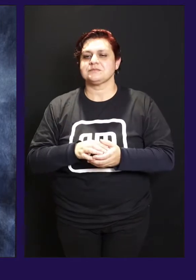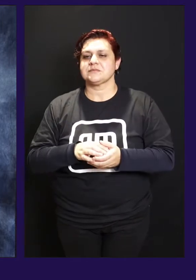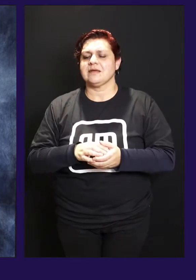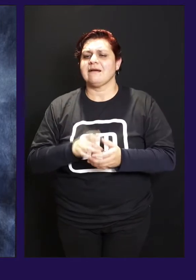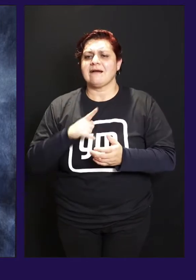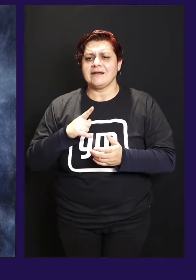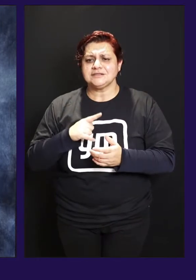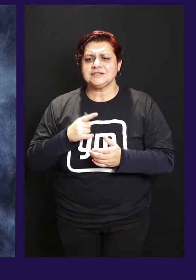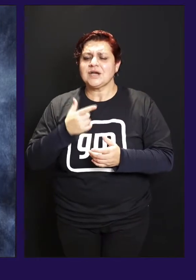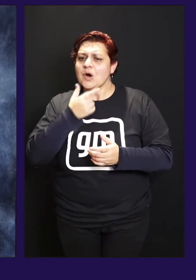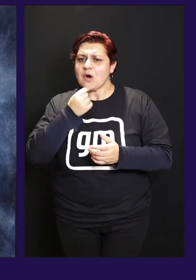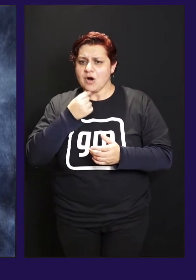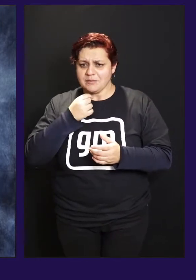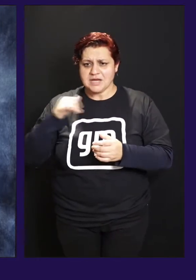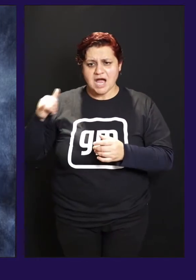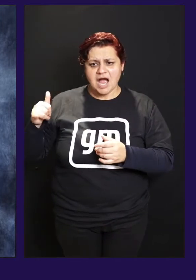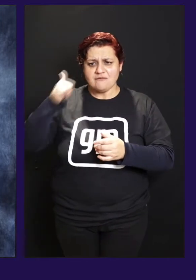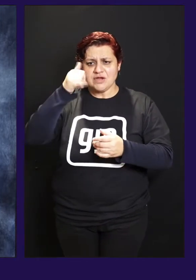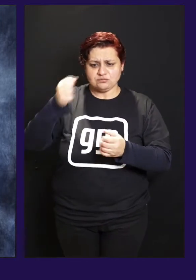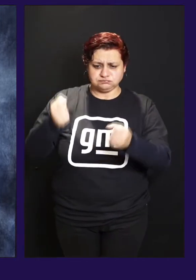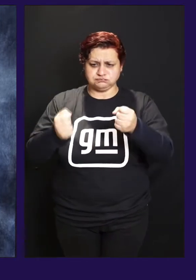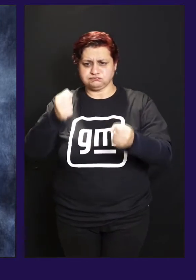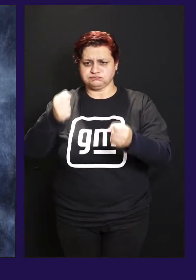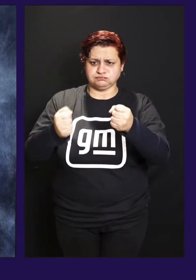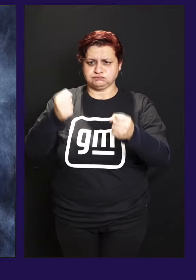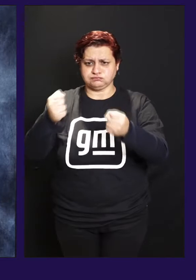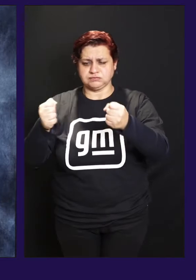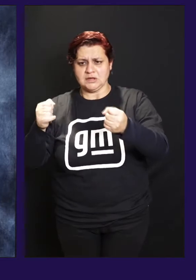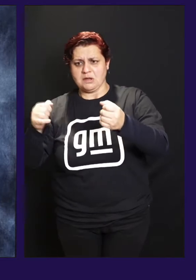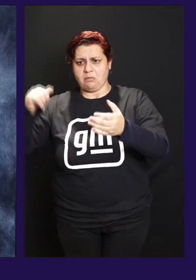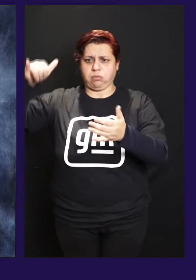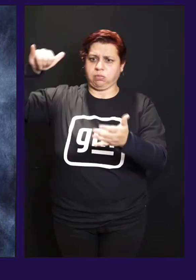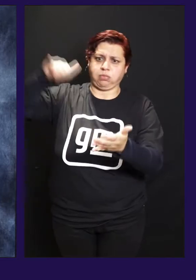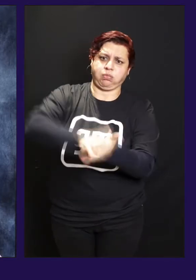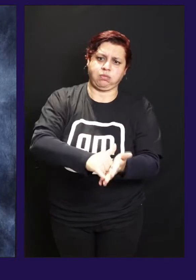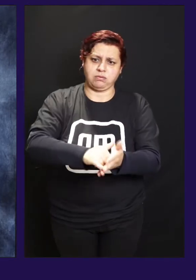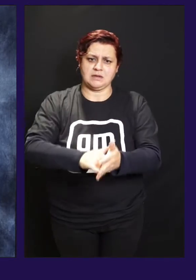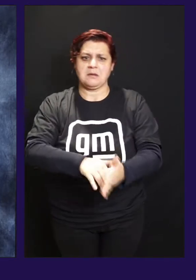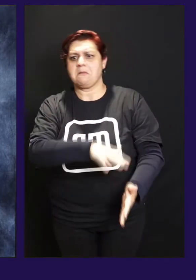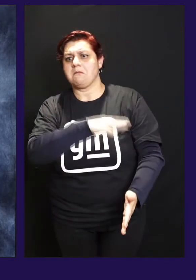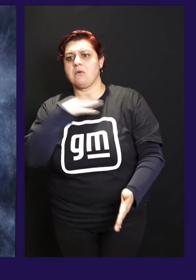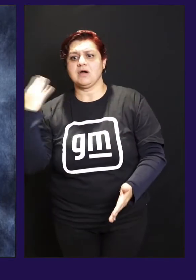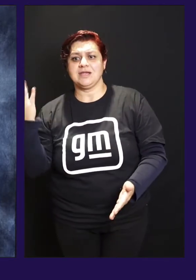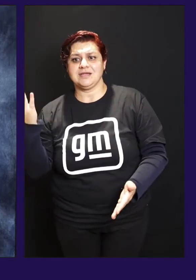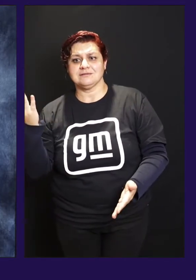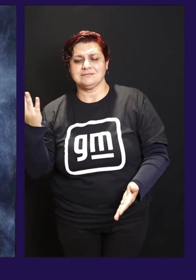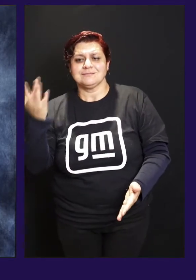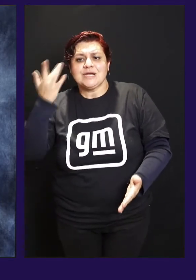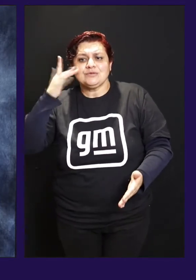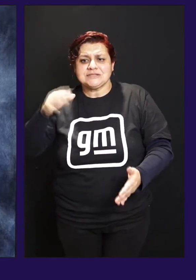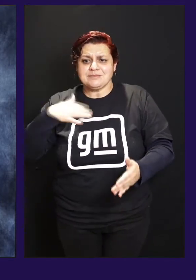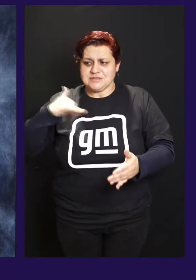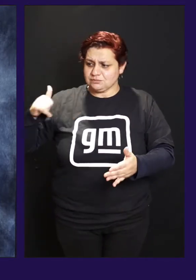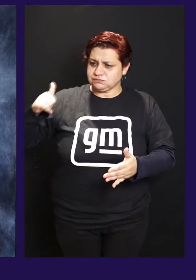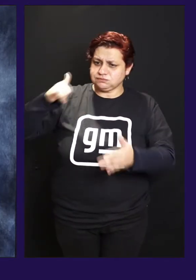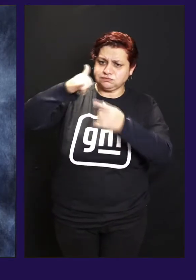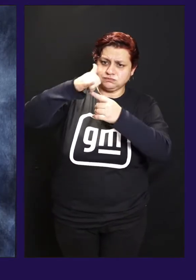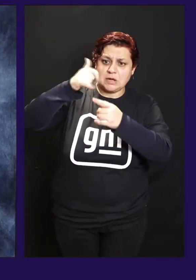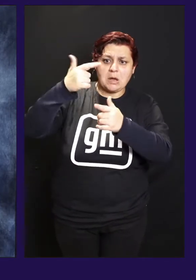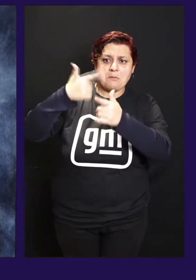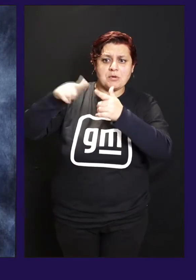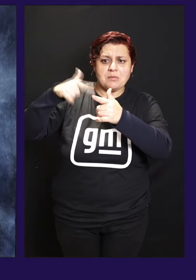você cria uma solução para uma pessoa sem um braço, isso funciona para uma pessoa que quebrou o braço ou uma pessoa segurando um bebê ou um